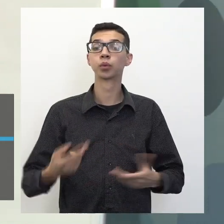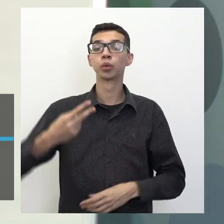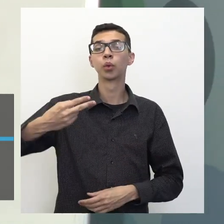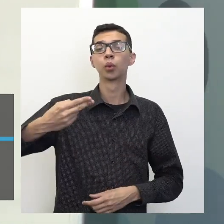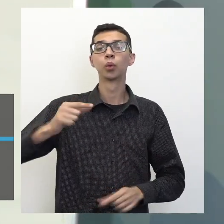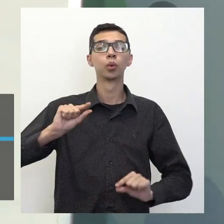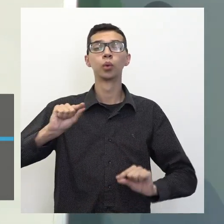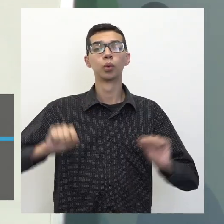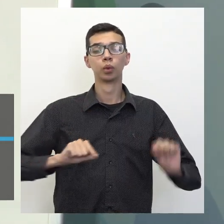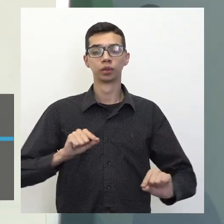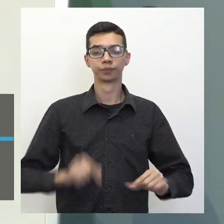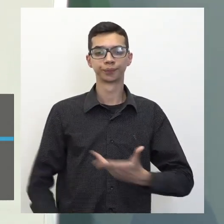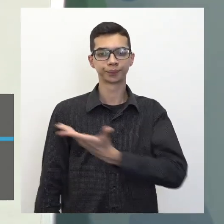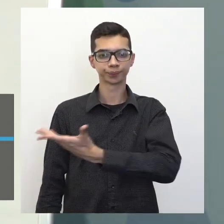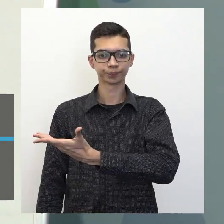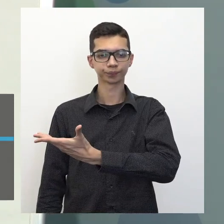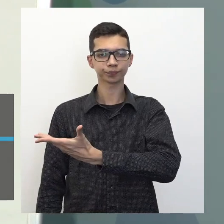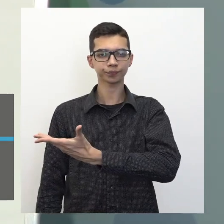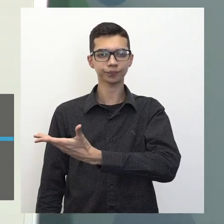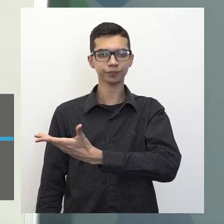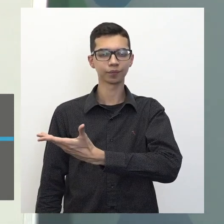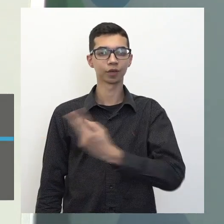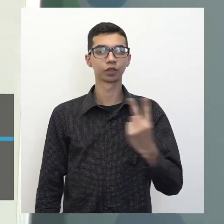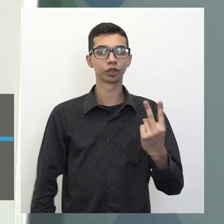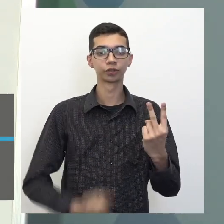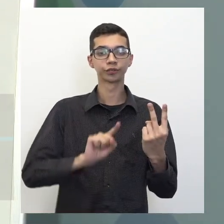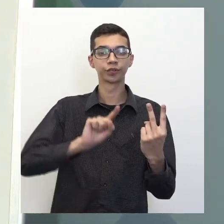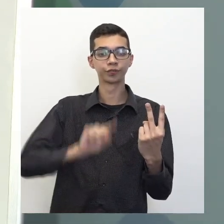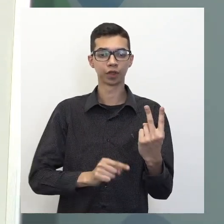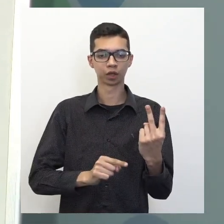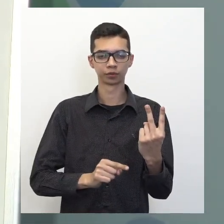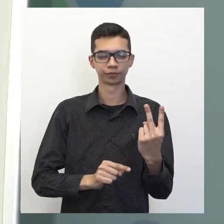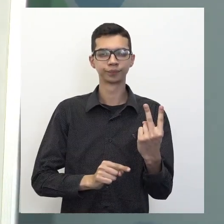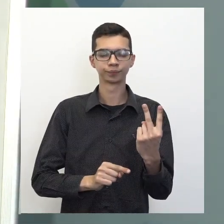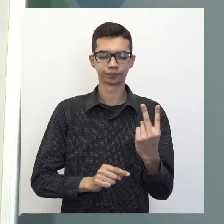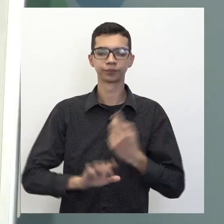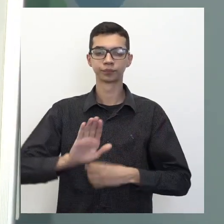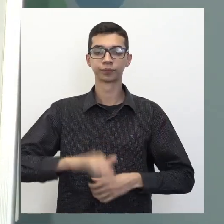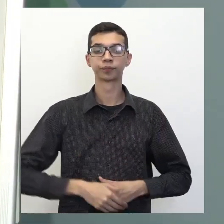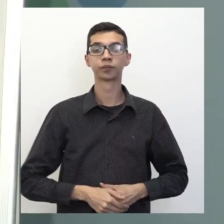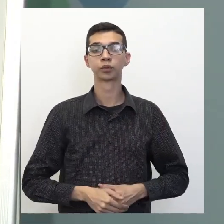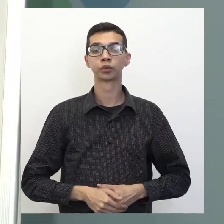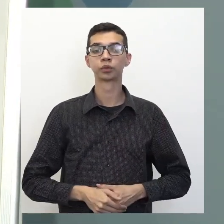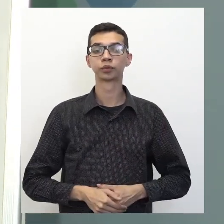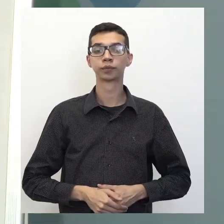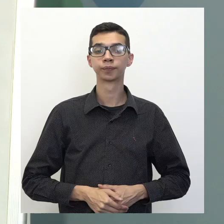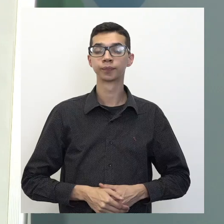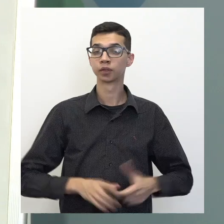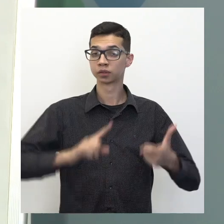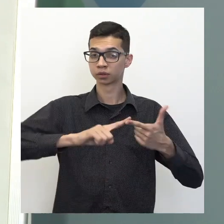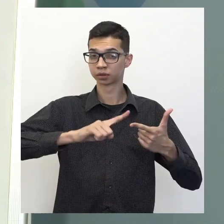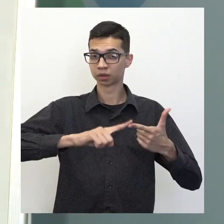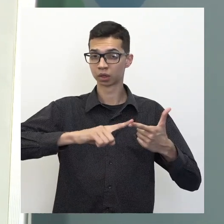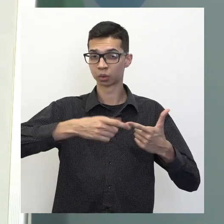Opa! Vamos pôr 2, aqui, só para não te apagar. Na condição 2, o que